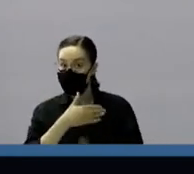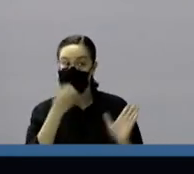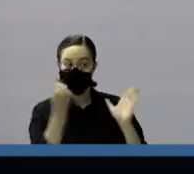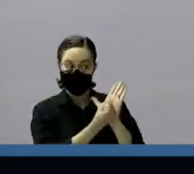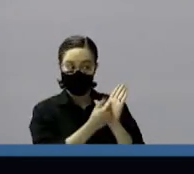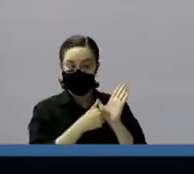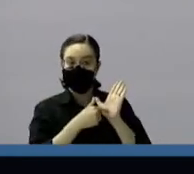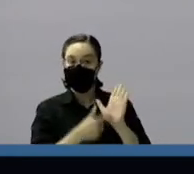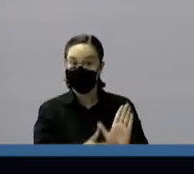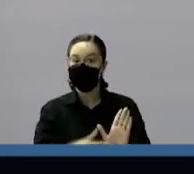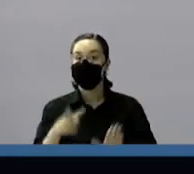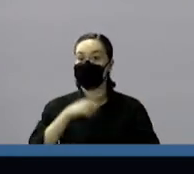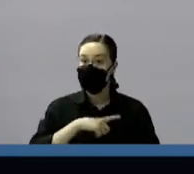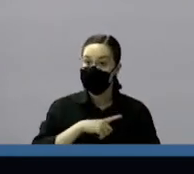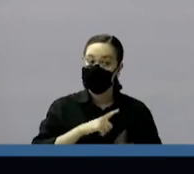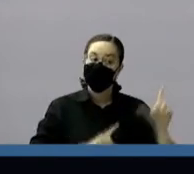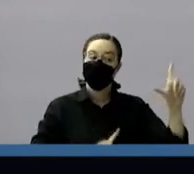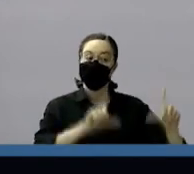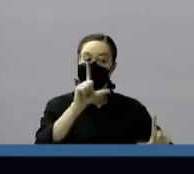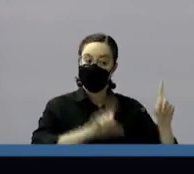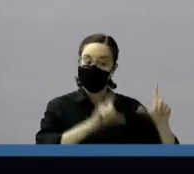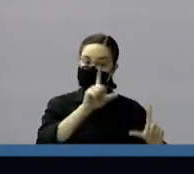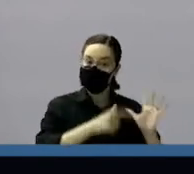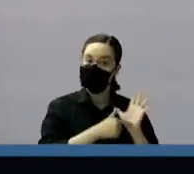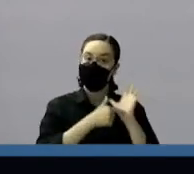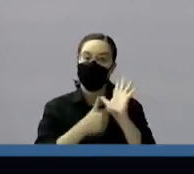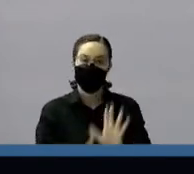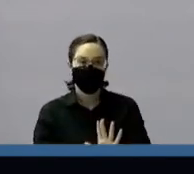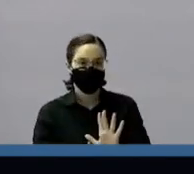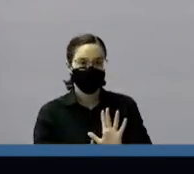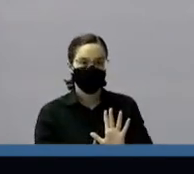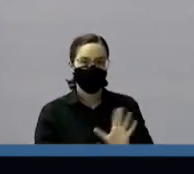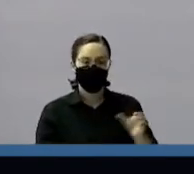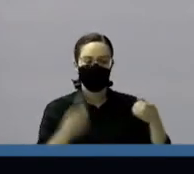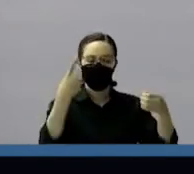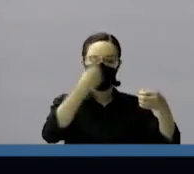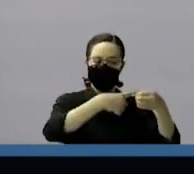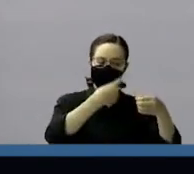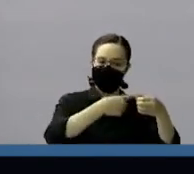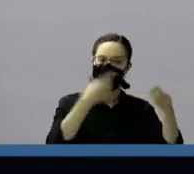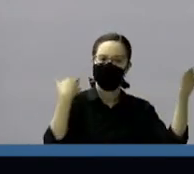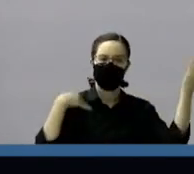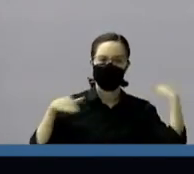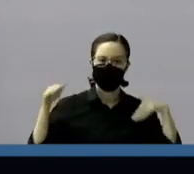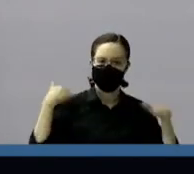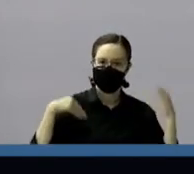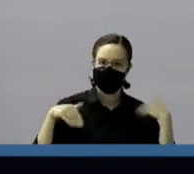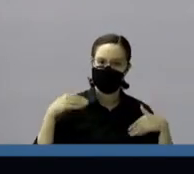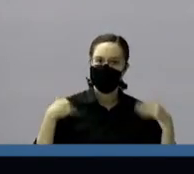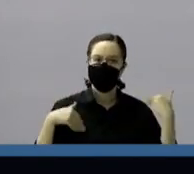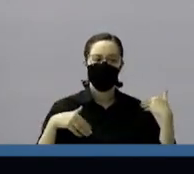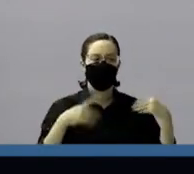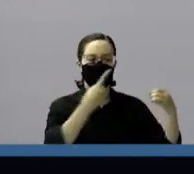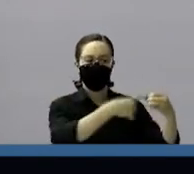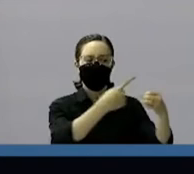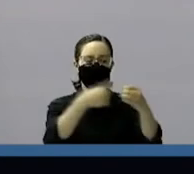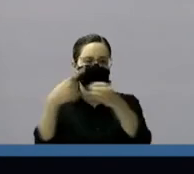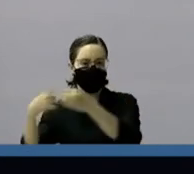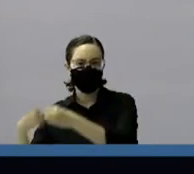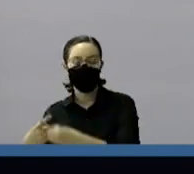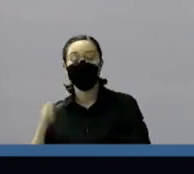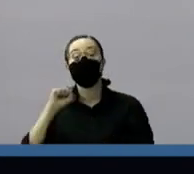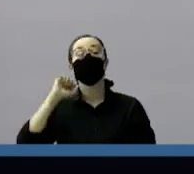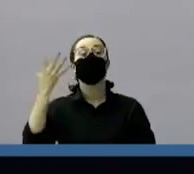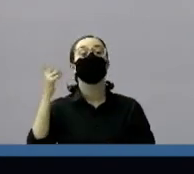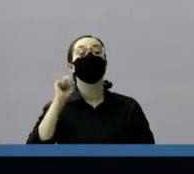de imprensa, Bonito, Rio Verde, cidade do interior, a capital aqui, nós íamos colher agora e nós